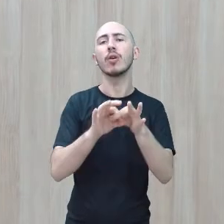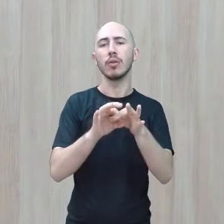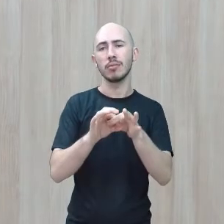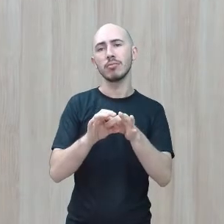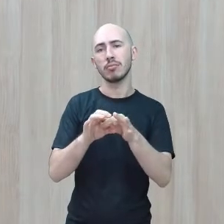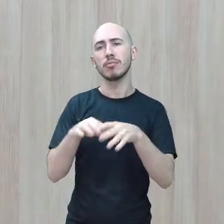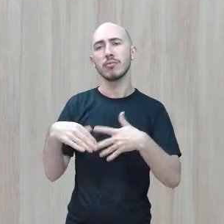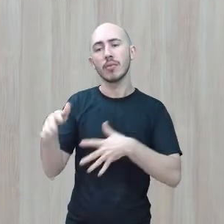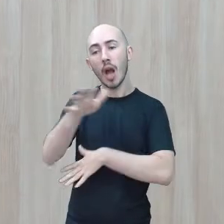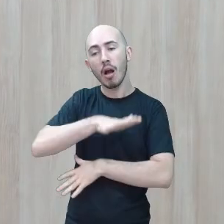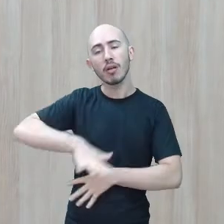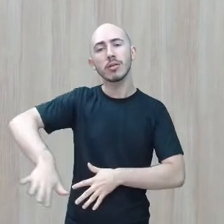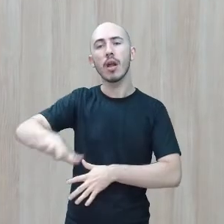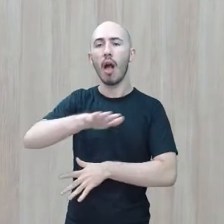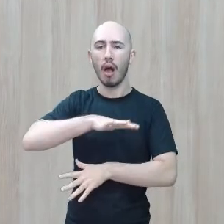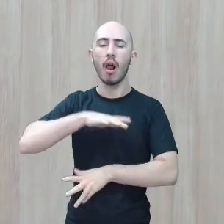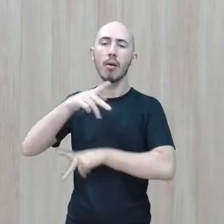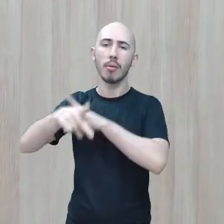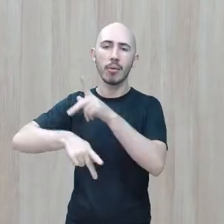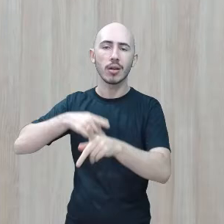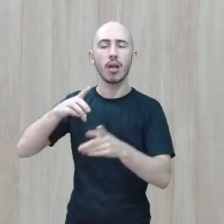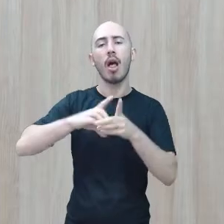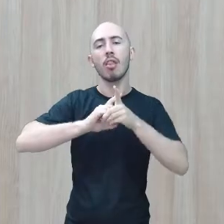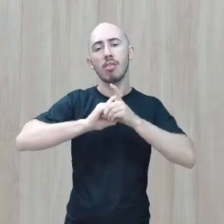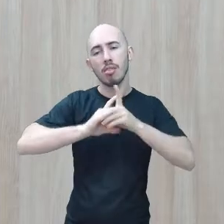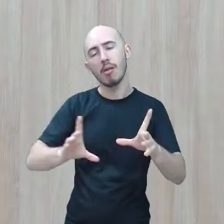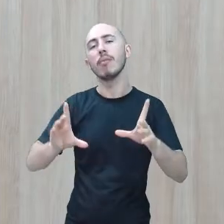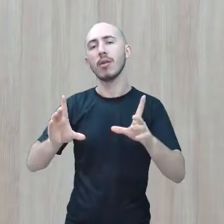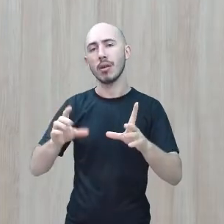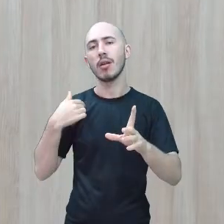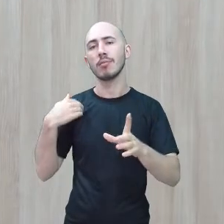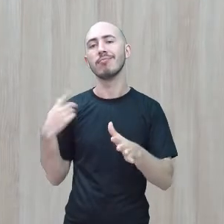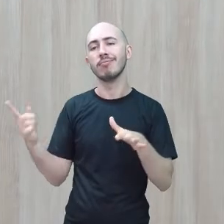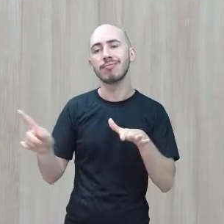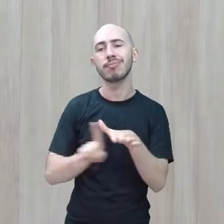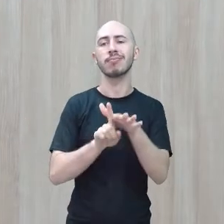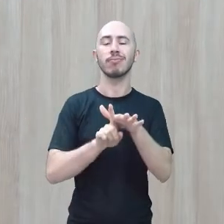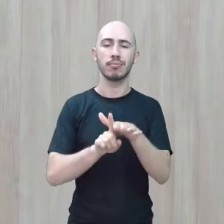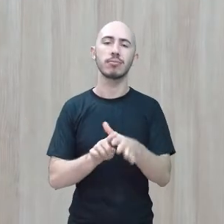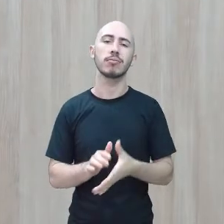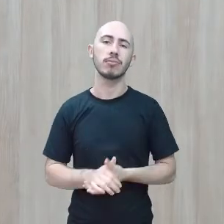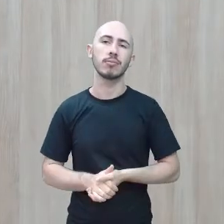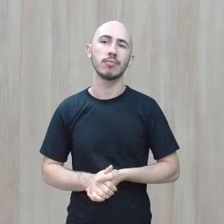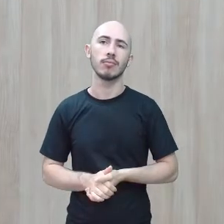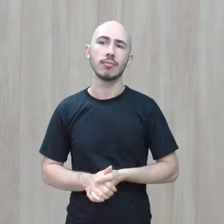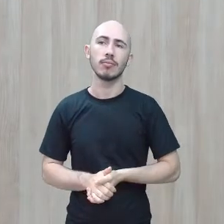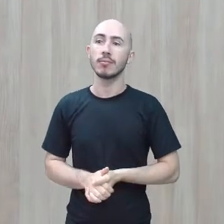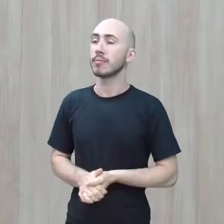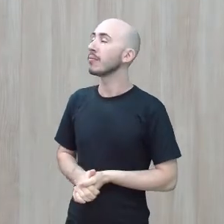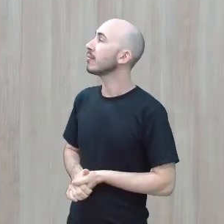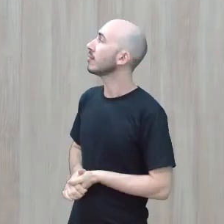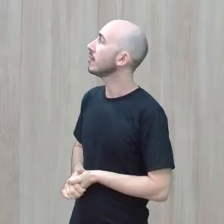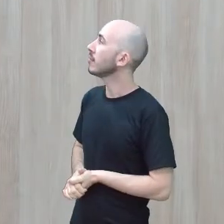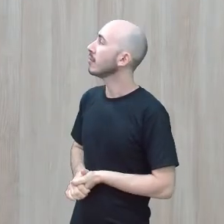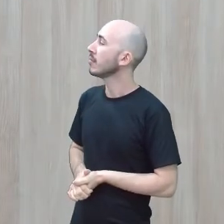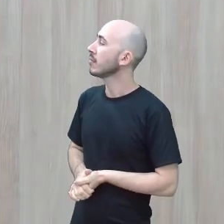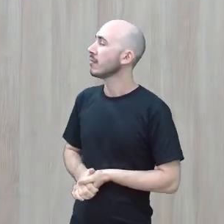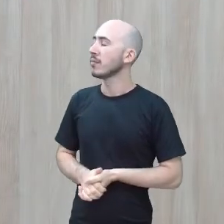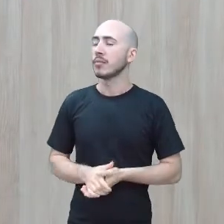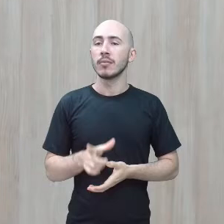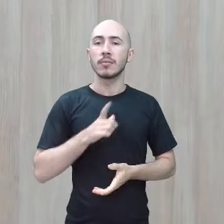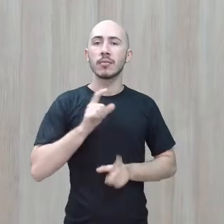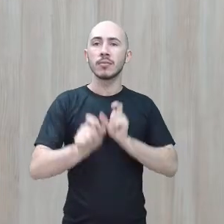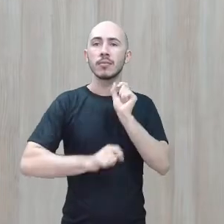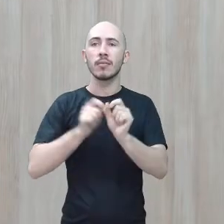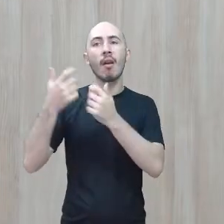seja universal, que seja democrático, que seja inclusiva. Então, aqui a gente fez